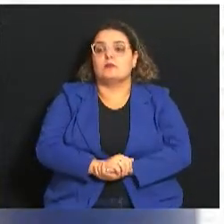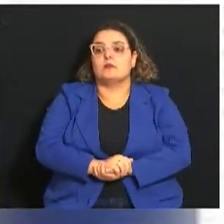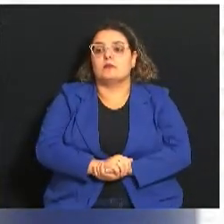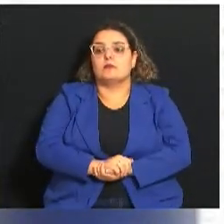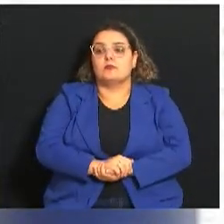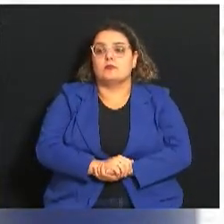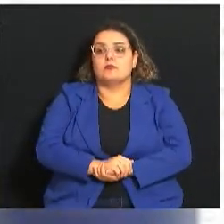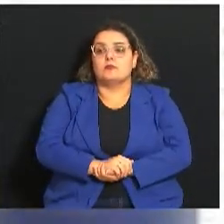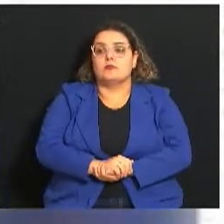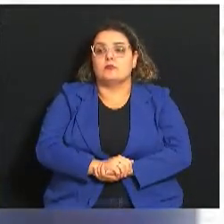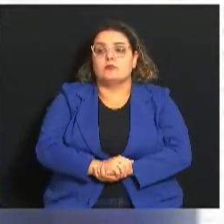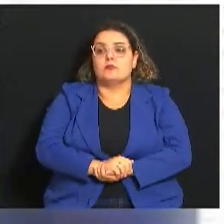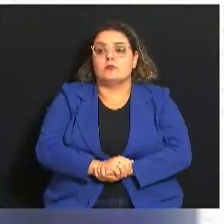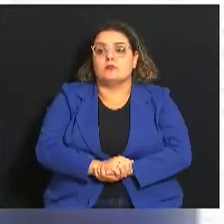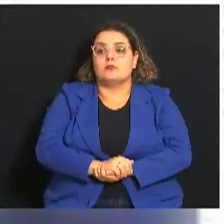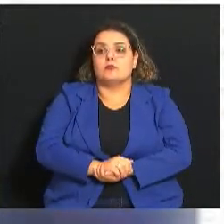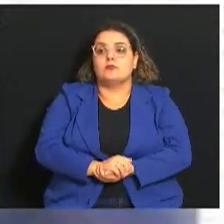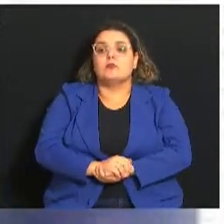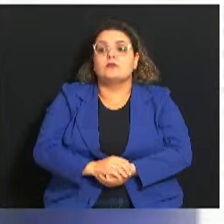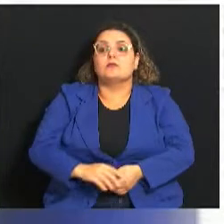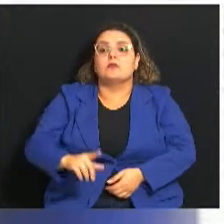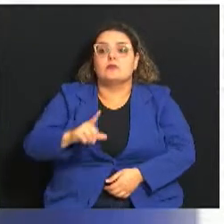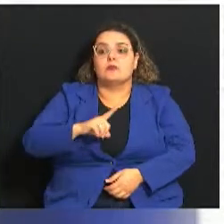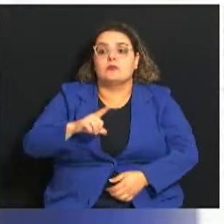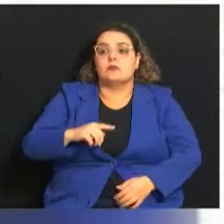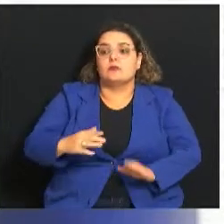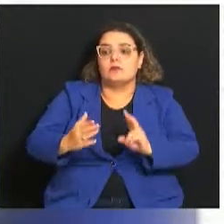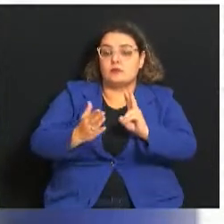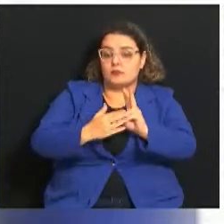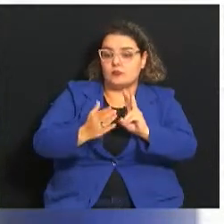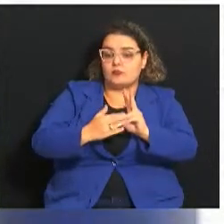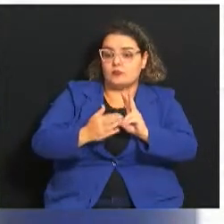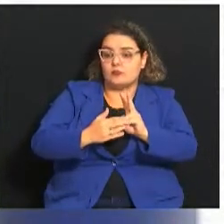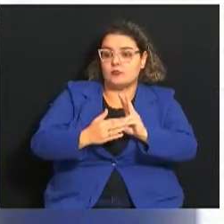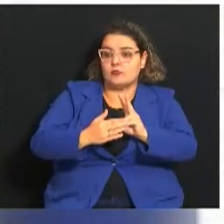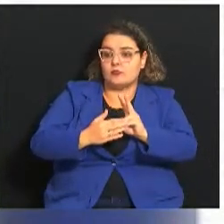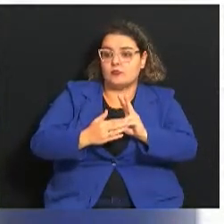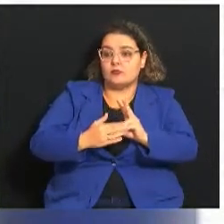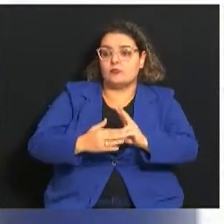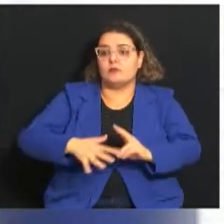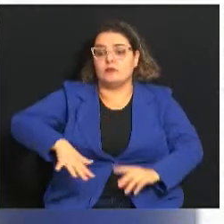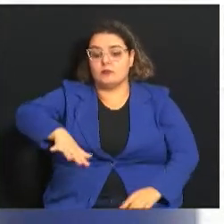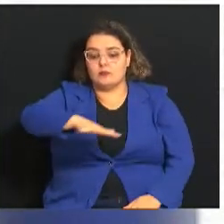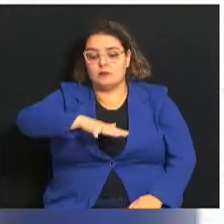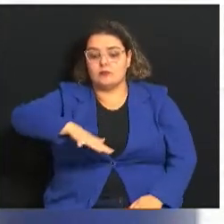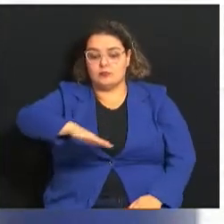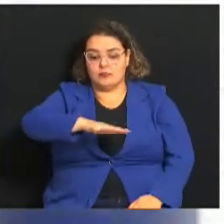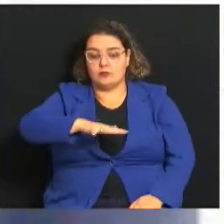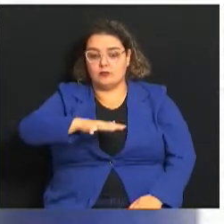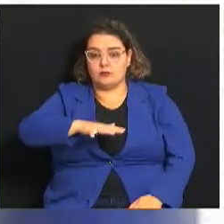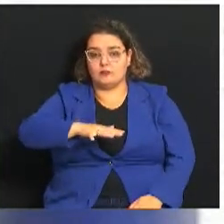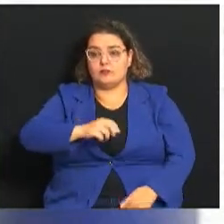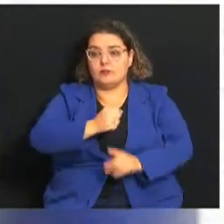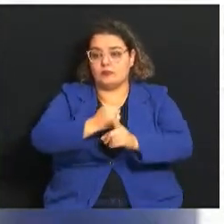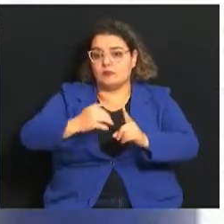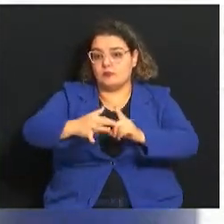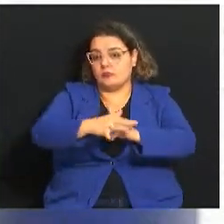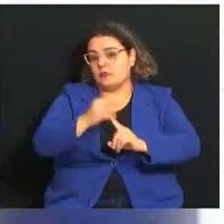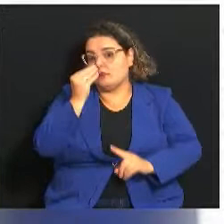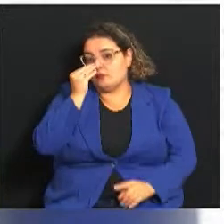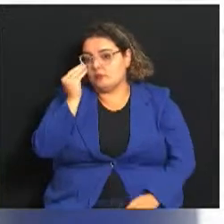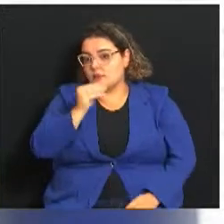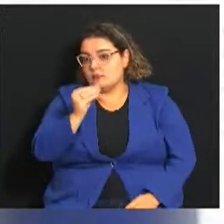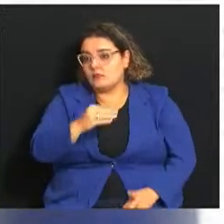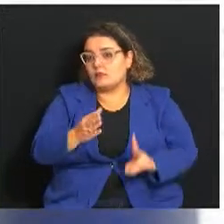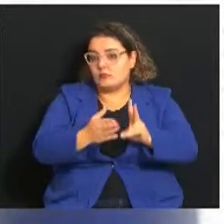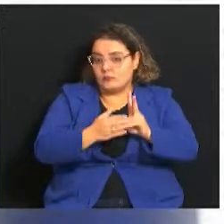como nosso mascote também um índio, que é uma parte da sociedade muito organizada, que sofre muito com isso e